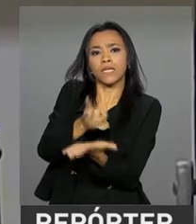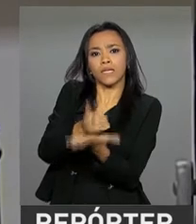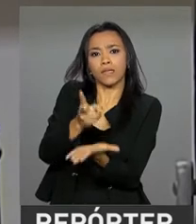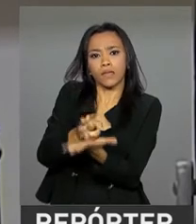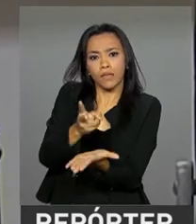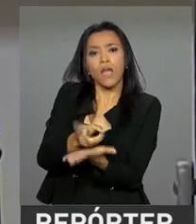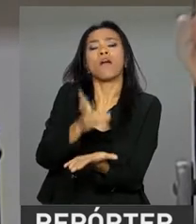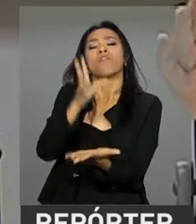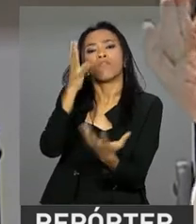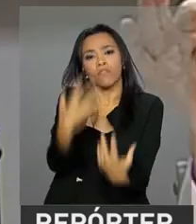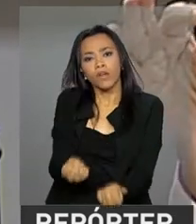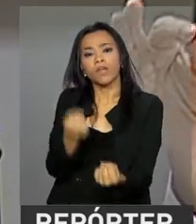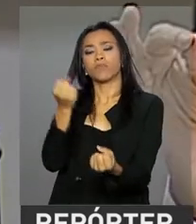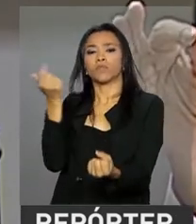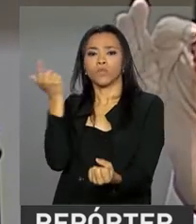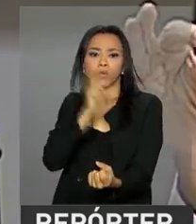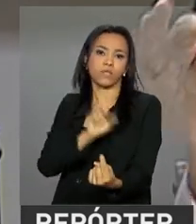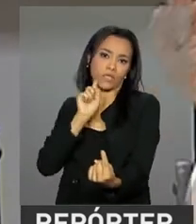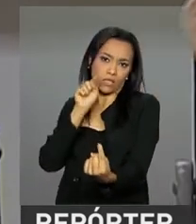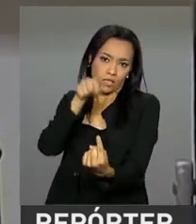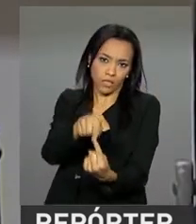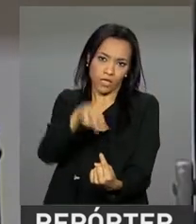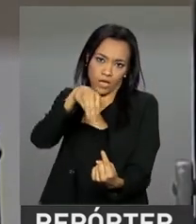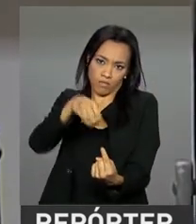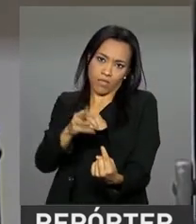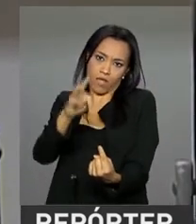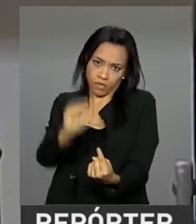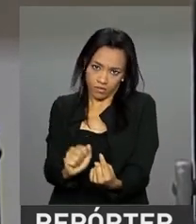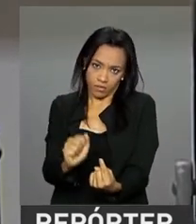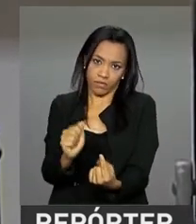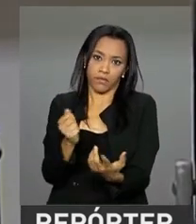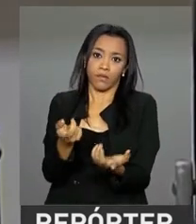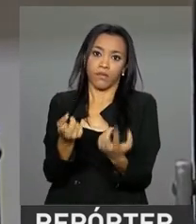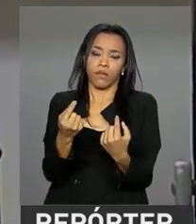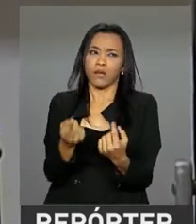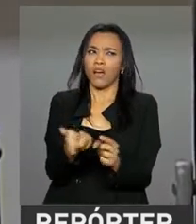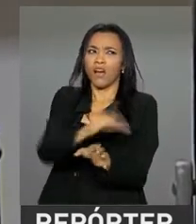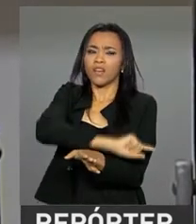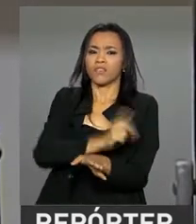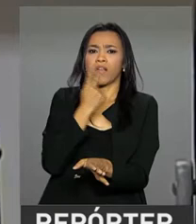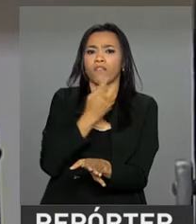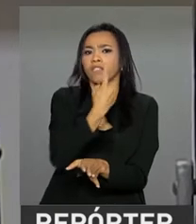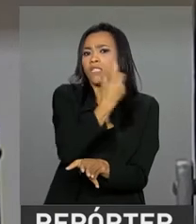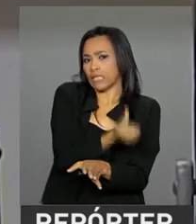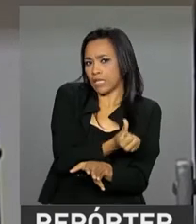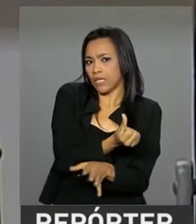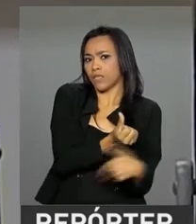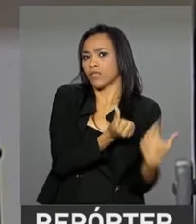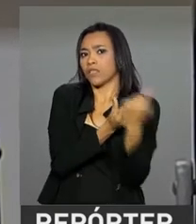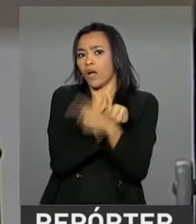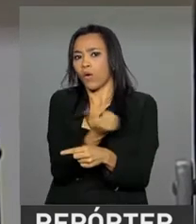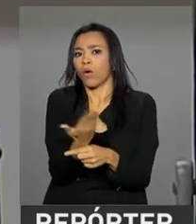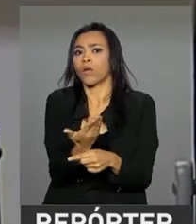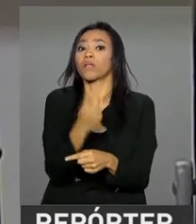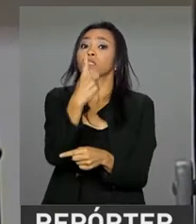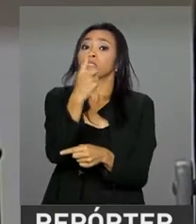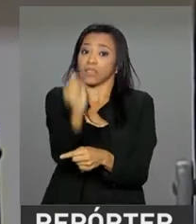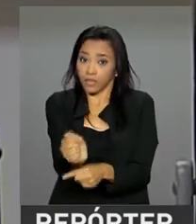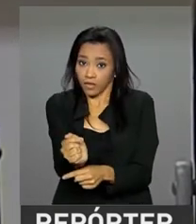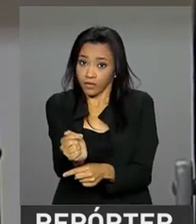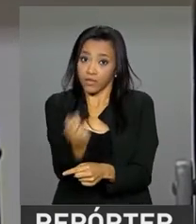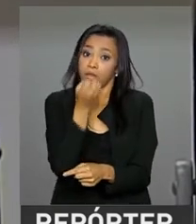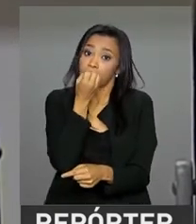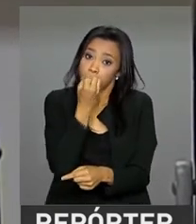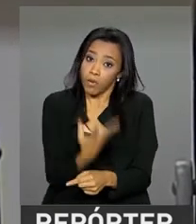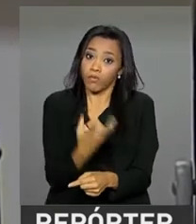cumprir a meta de resultado primário falavam 116 e agora estamos falando de 17 aliás é